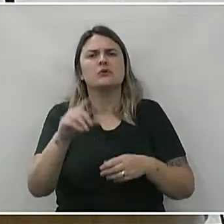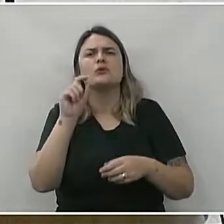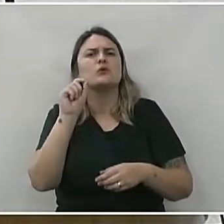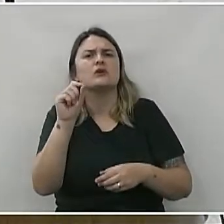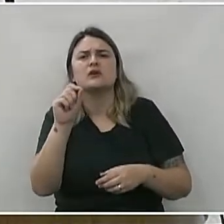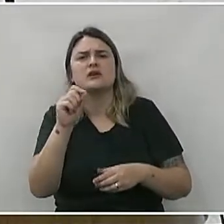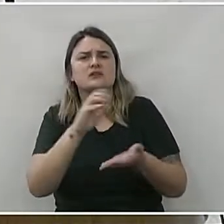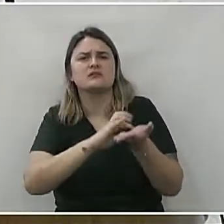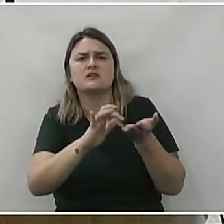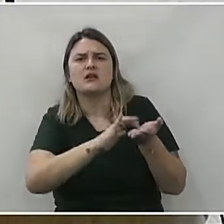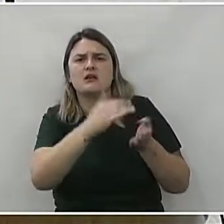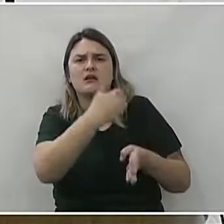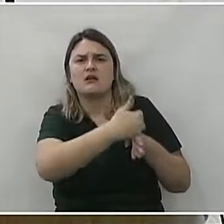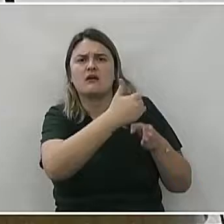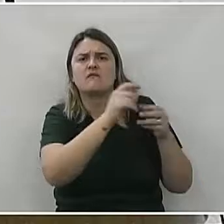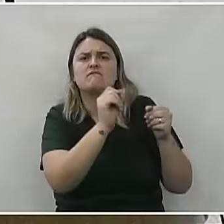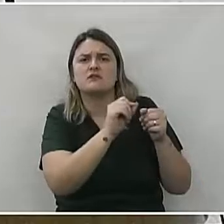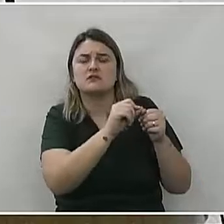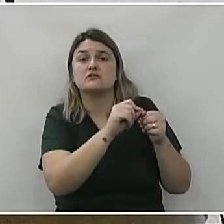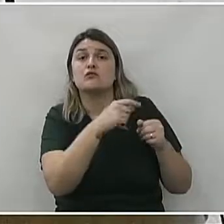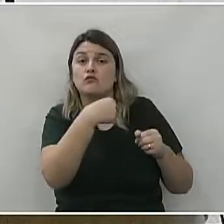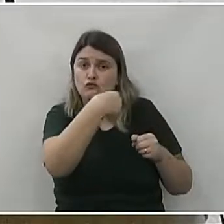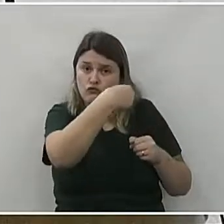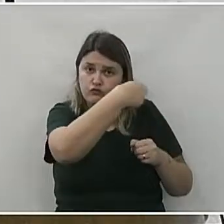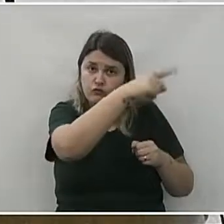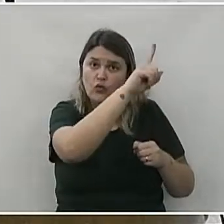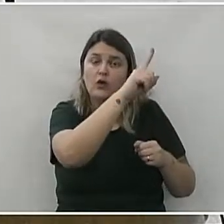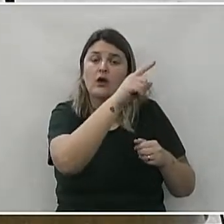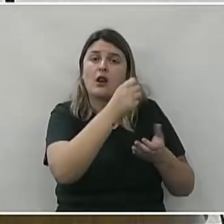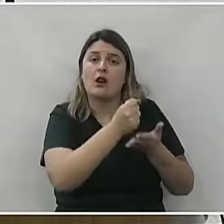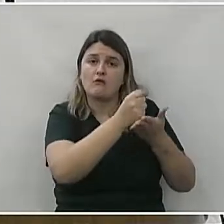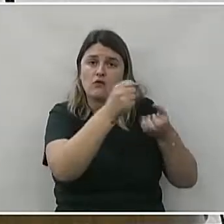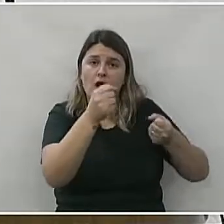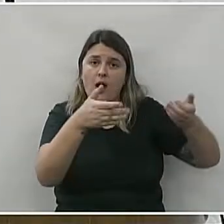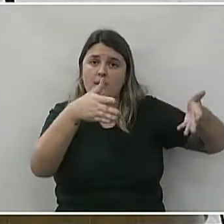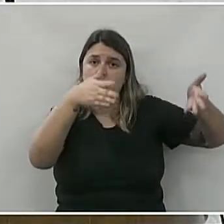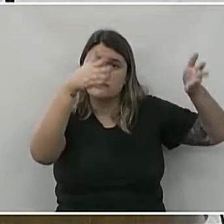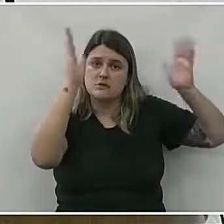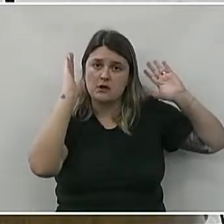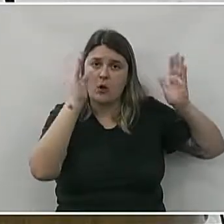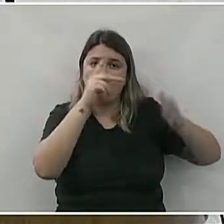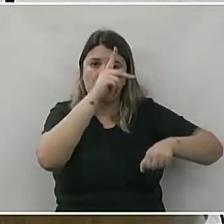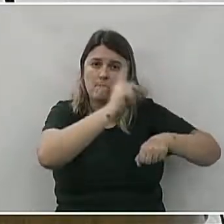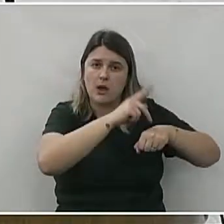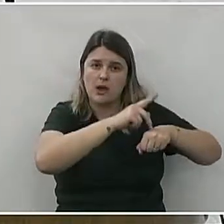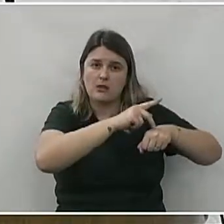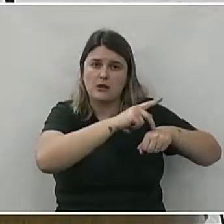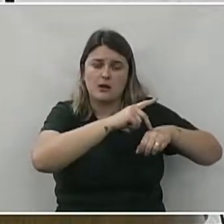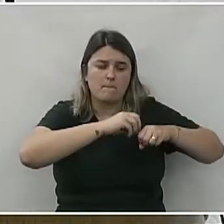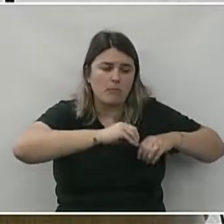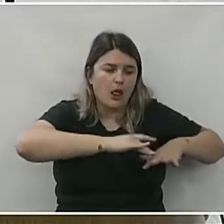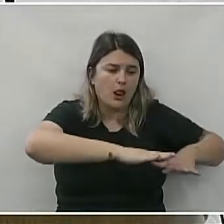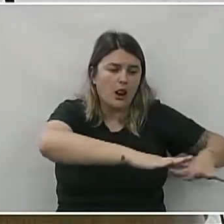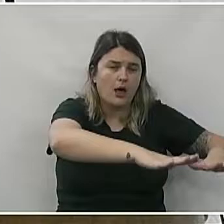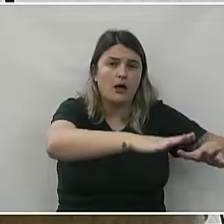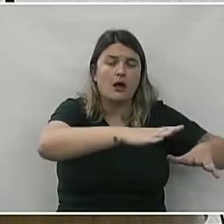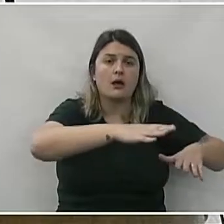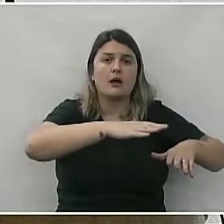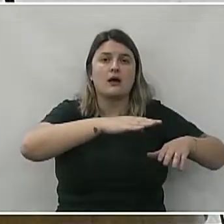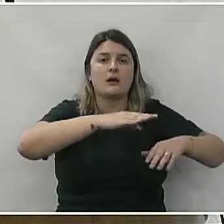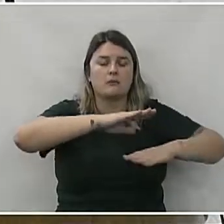Obras fez, gente? Foi para o interior, levou um caminhão de pedra e jogou simplesmente no buraco e fez uma